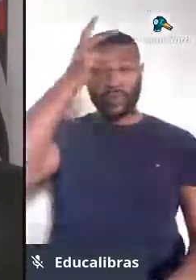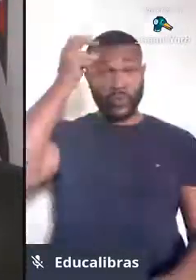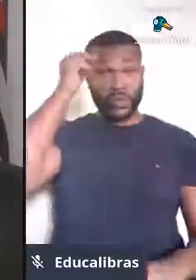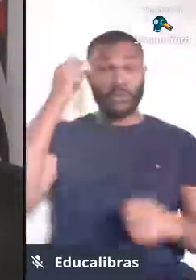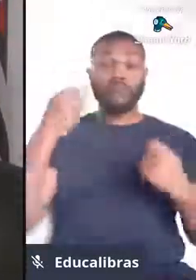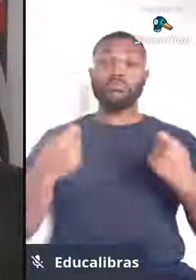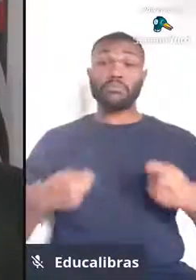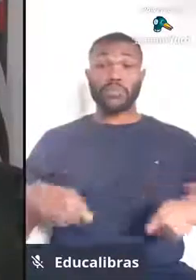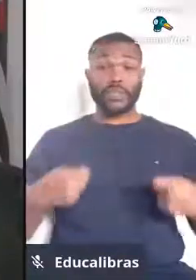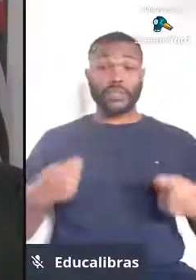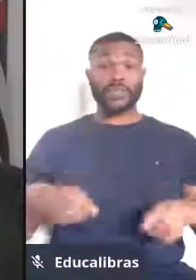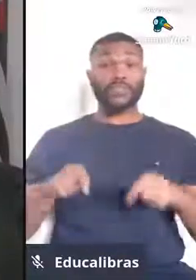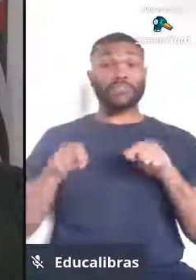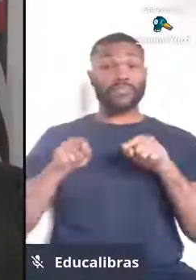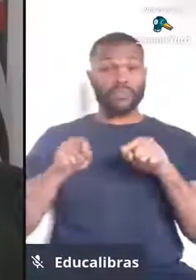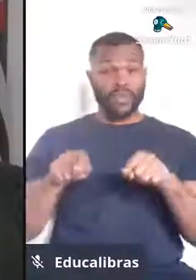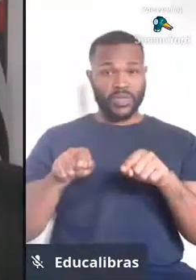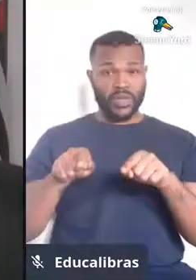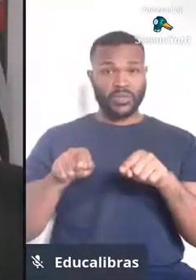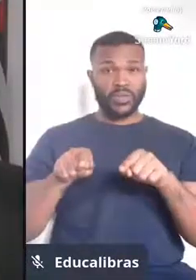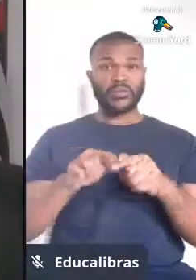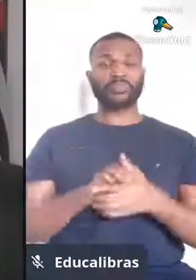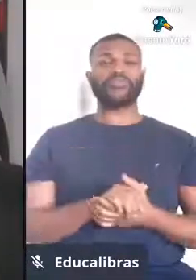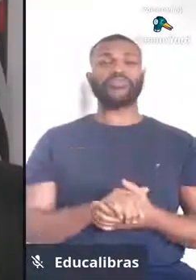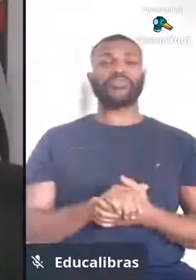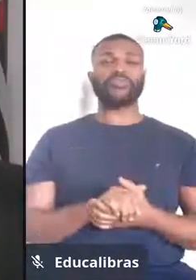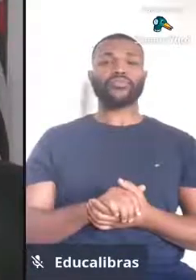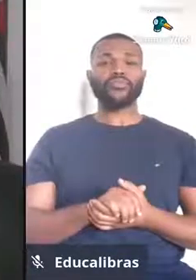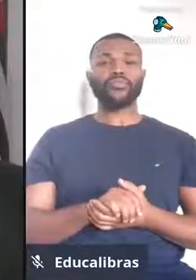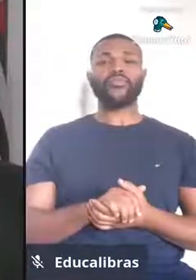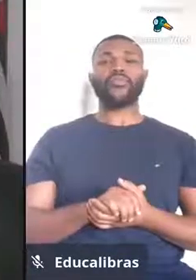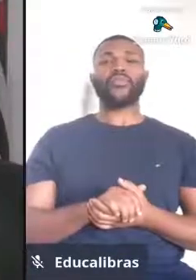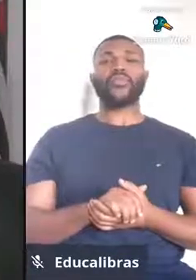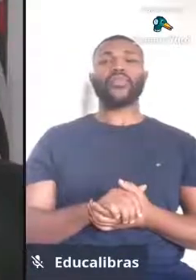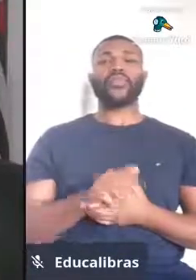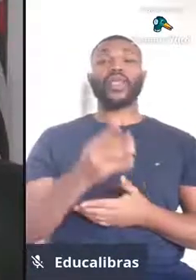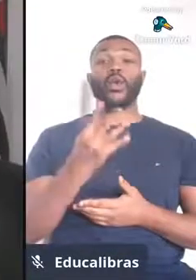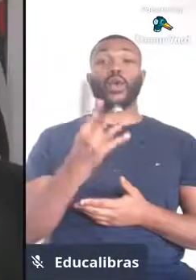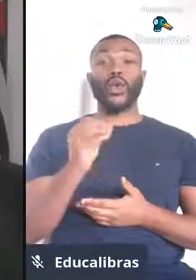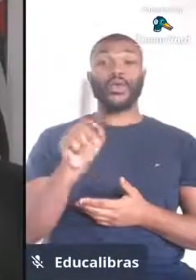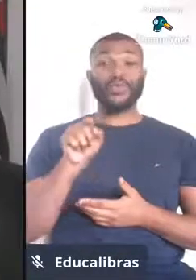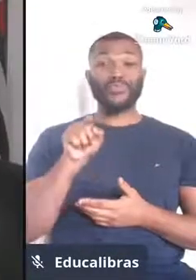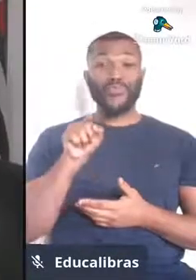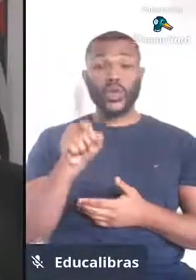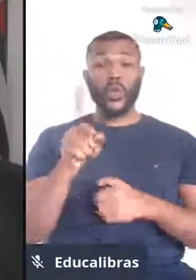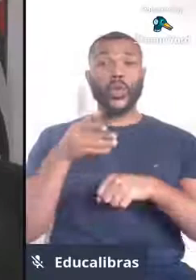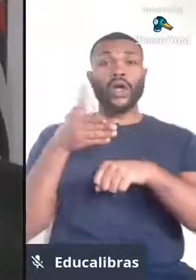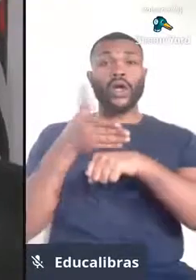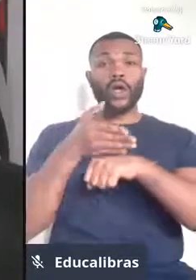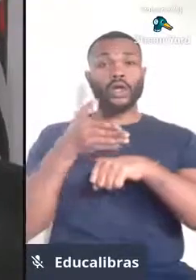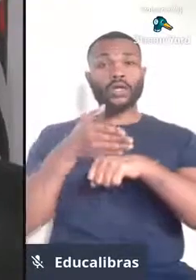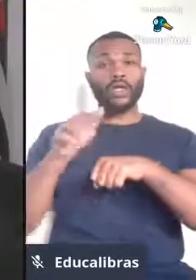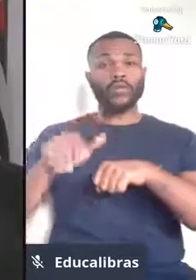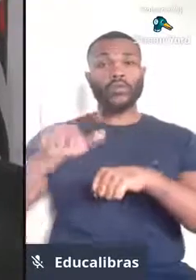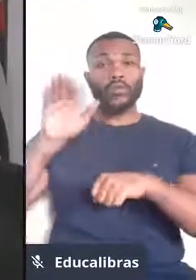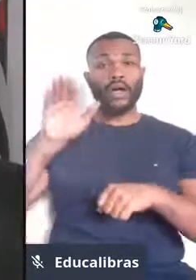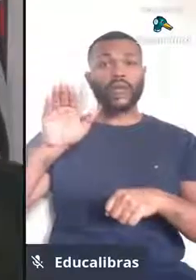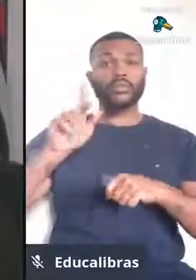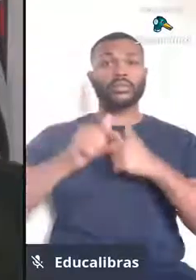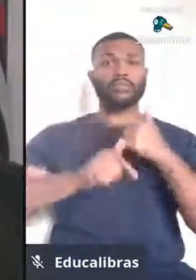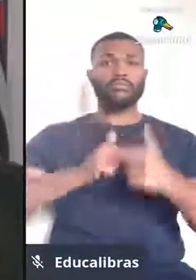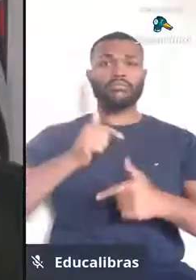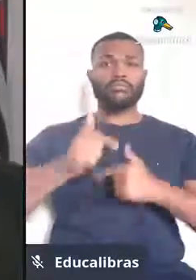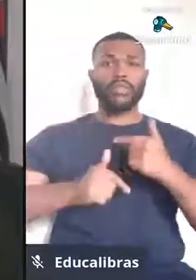para isso. Então, mais de 40 mil acessos foram disponibilizados para que o trabalho,